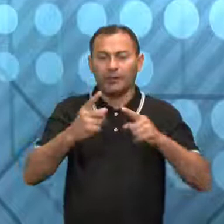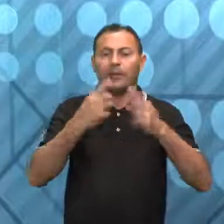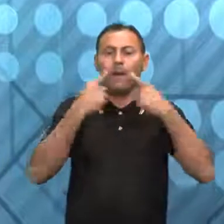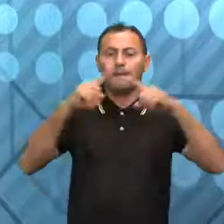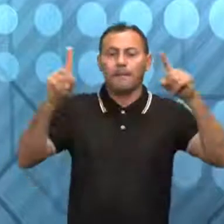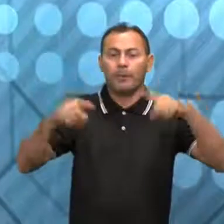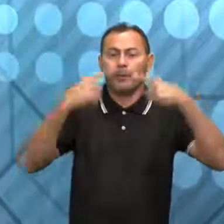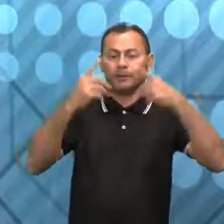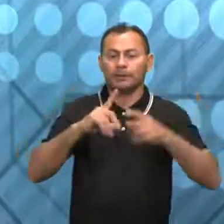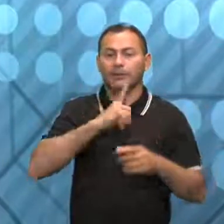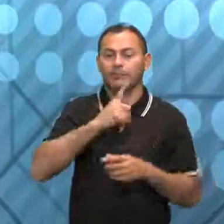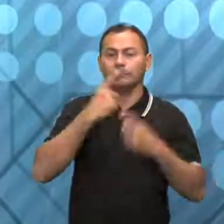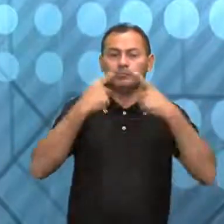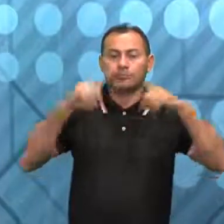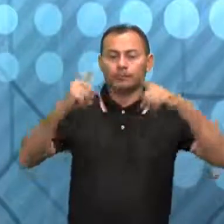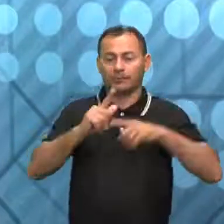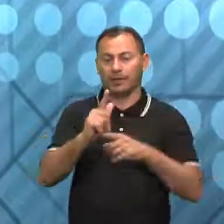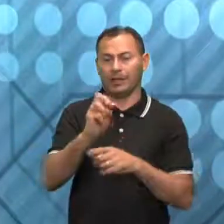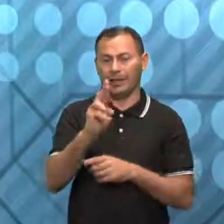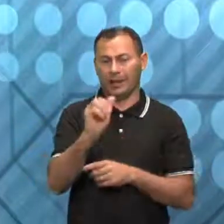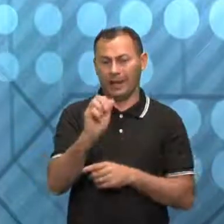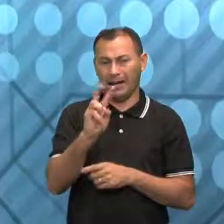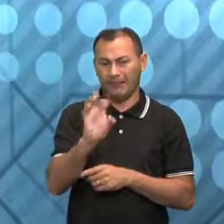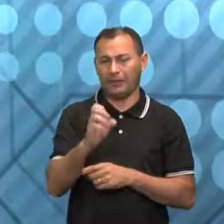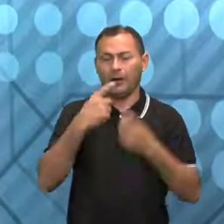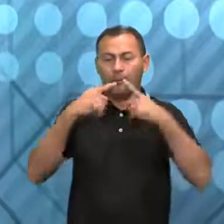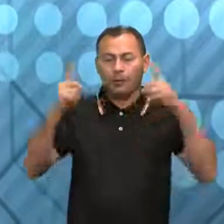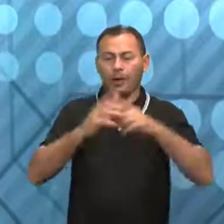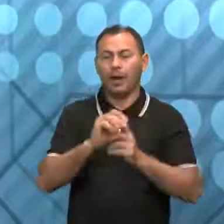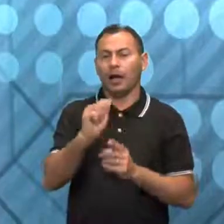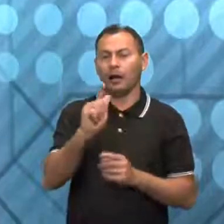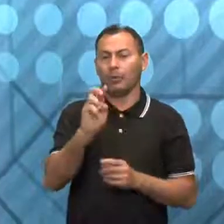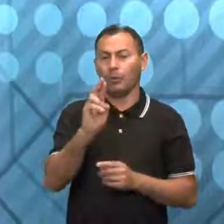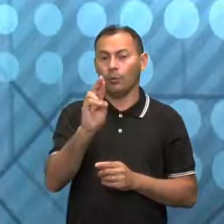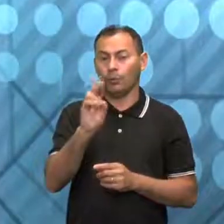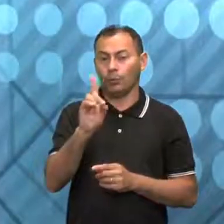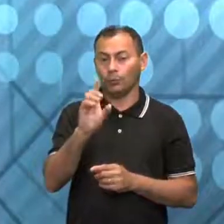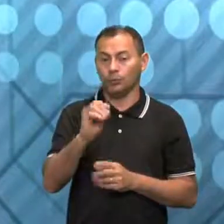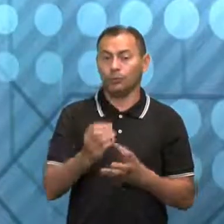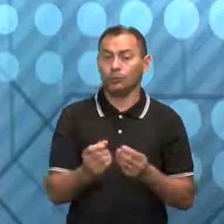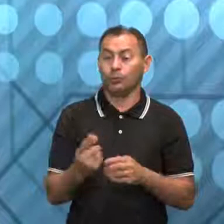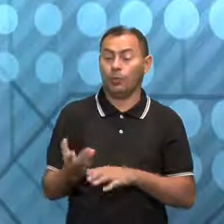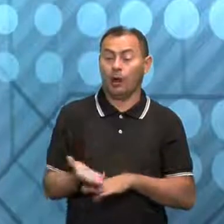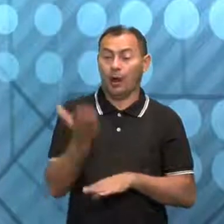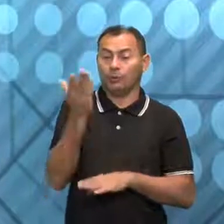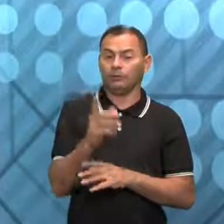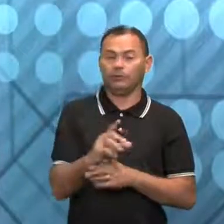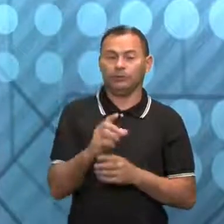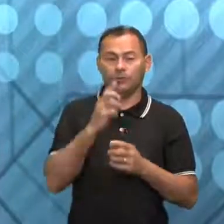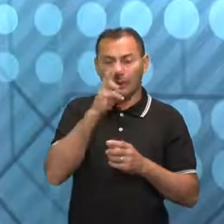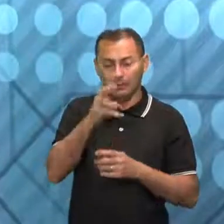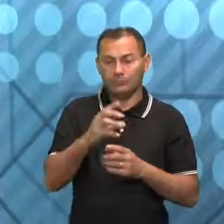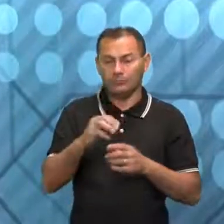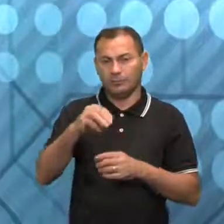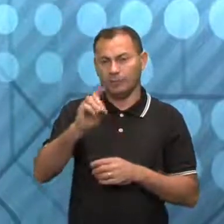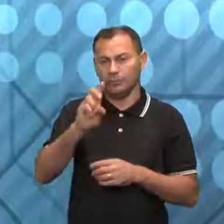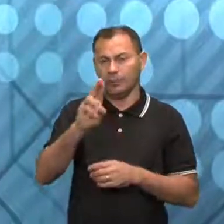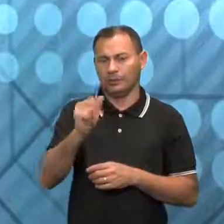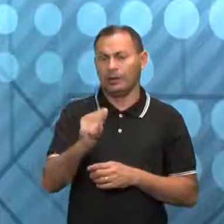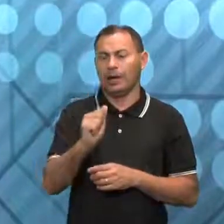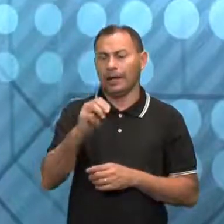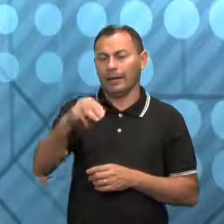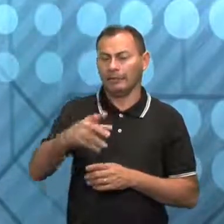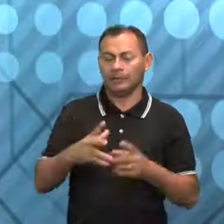de música, se eu tenho uma música com um grave muito alto, se tem uma música com um agudo muito alto, muito intenso, e você utilizar uma modulação AM,